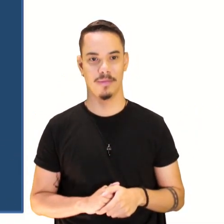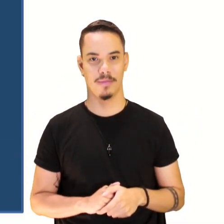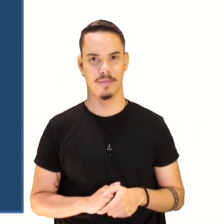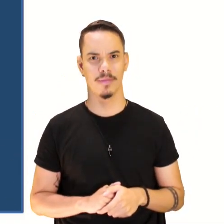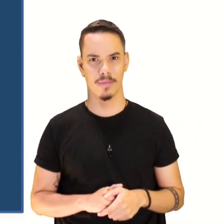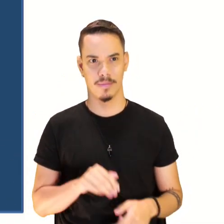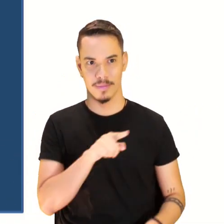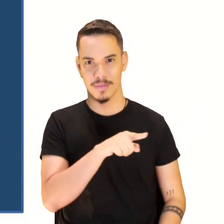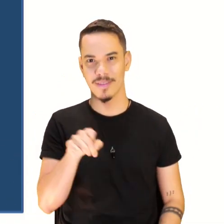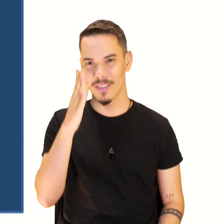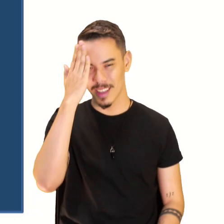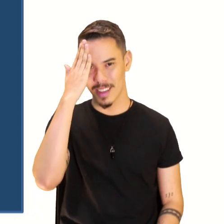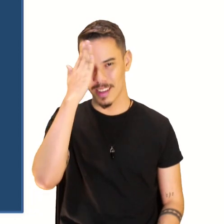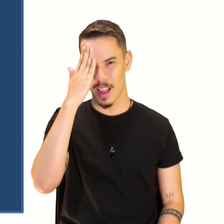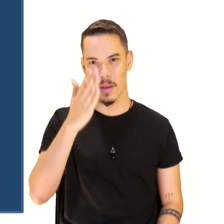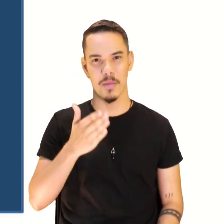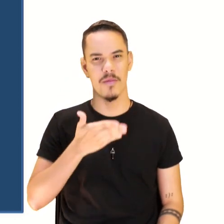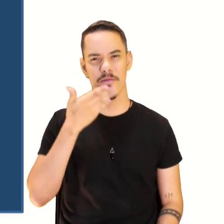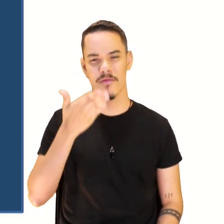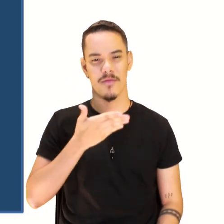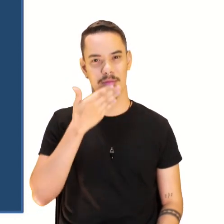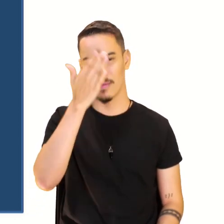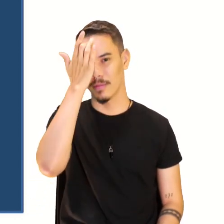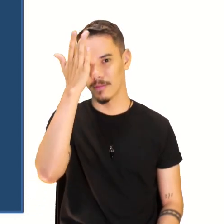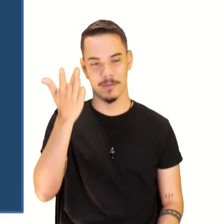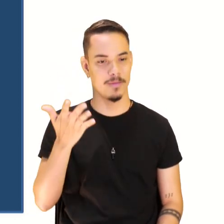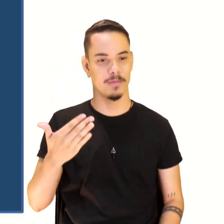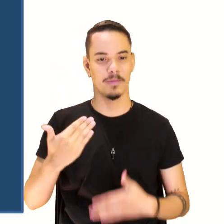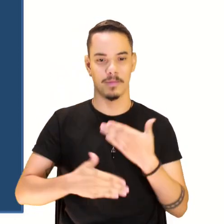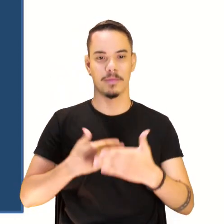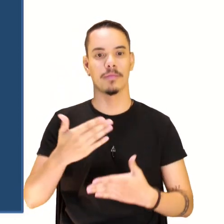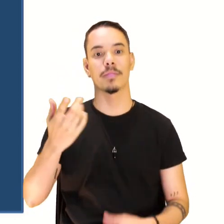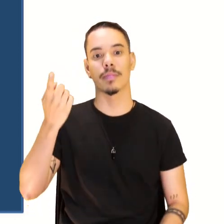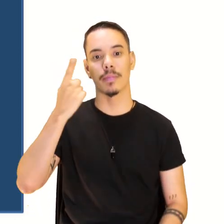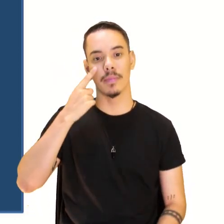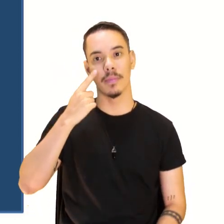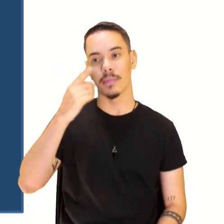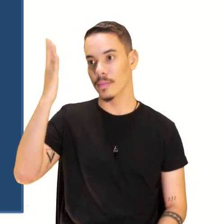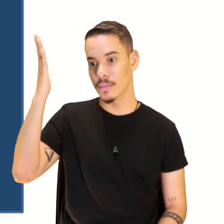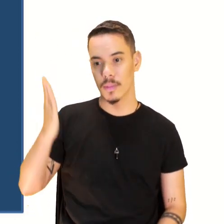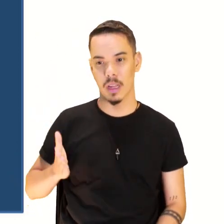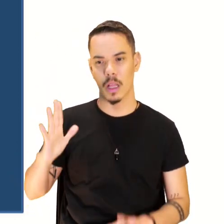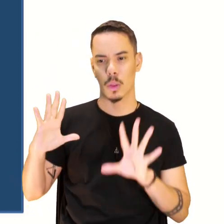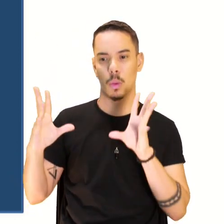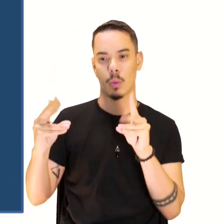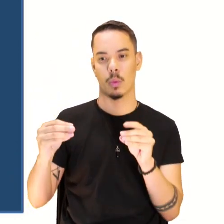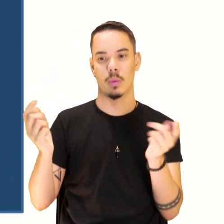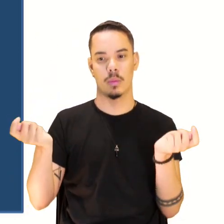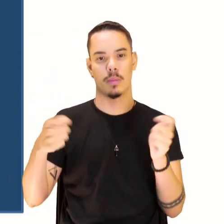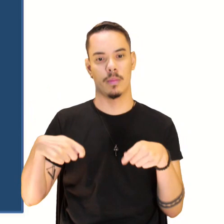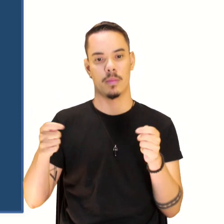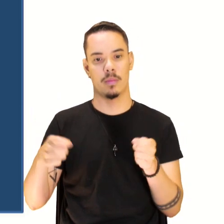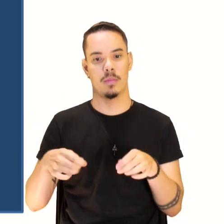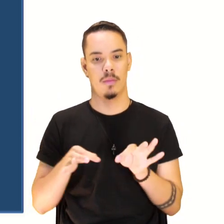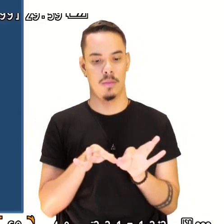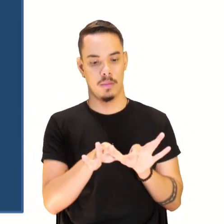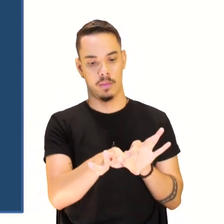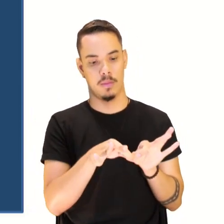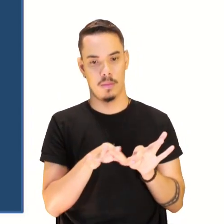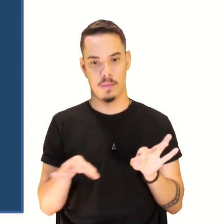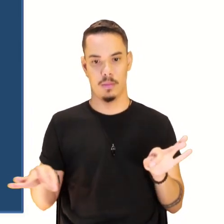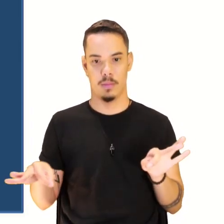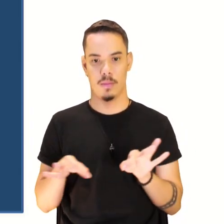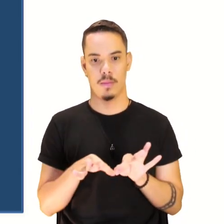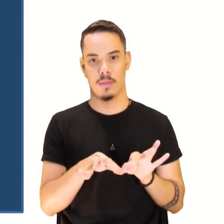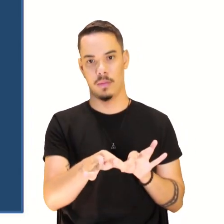todo mundo sabe essa né Muito fácil Vamos avançar então Claro Que grandeza é tudo aquilo que pode ser medido